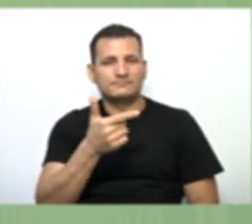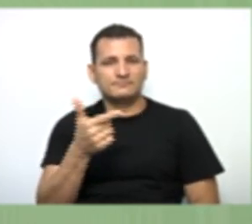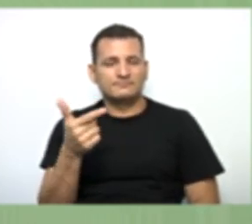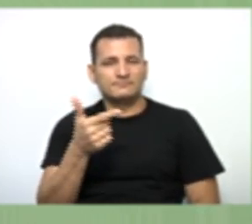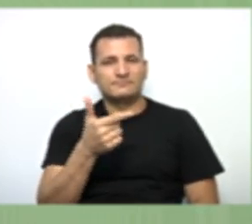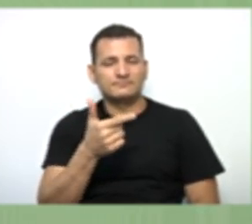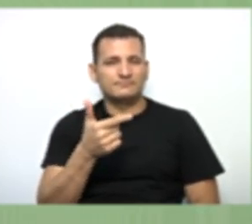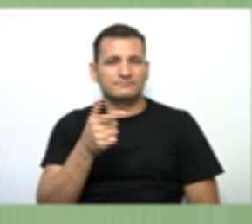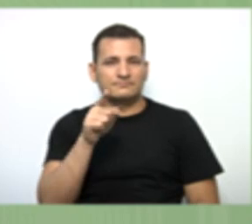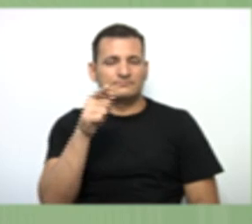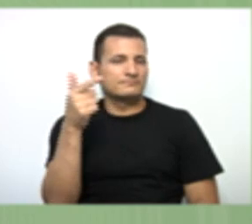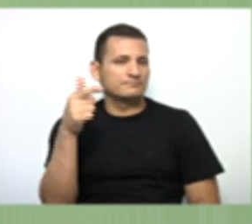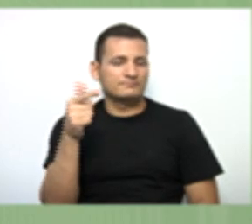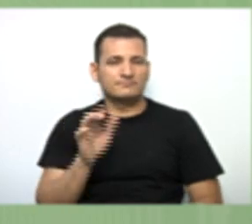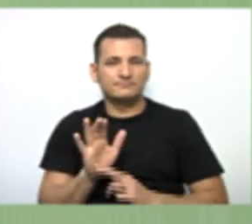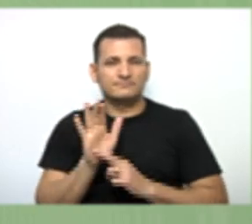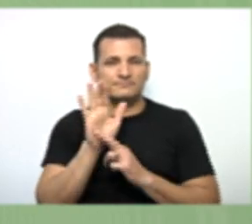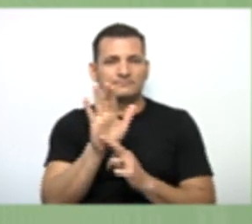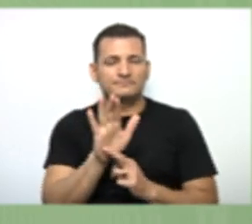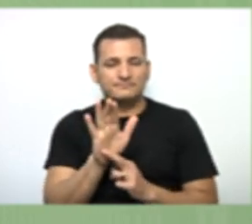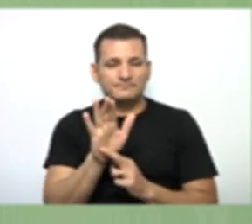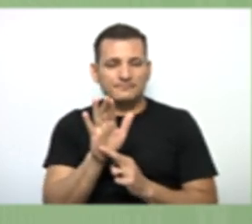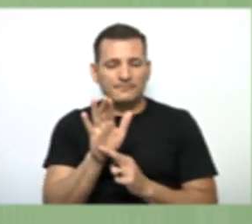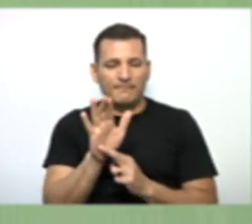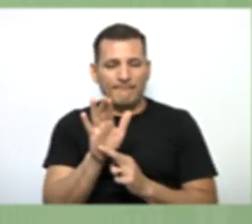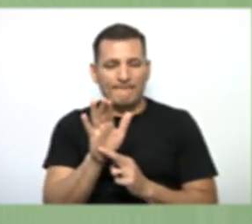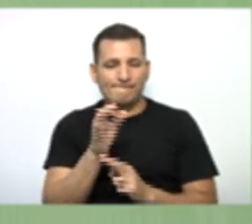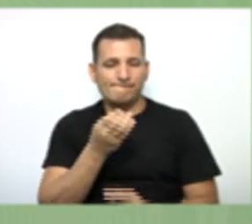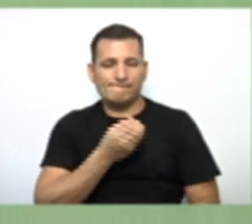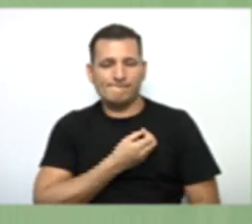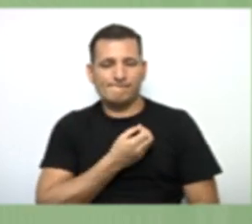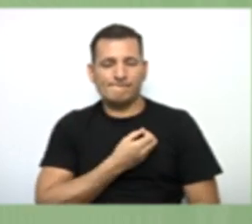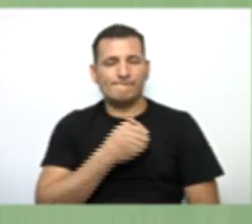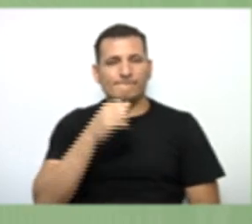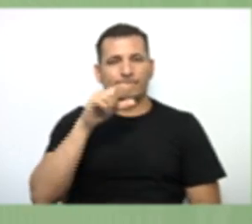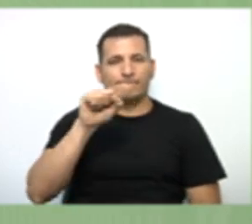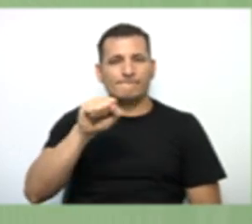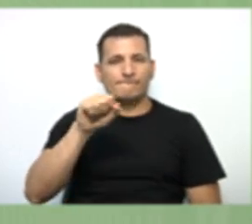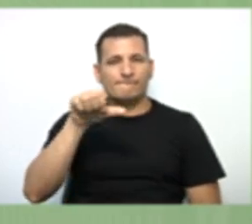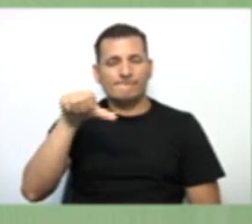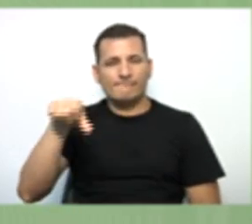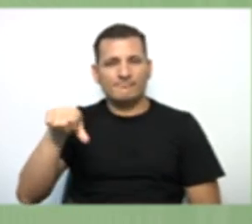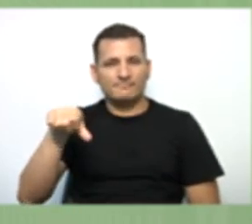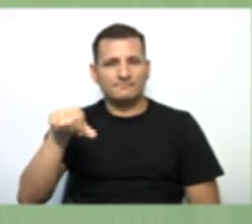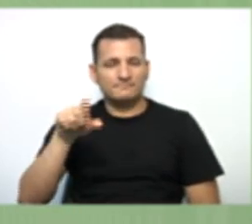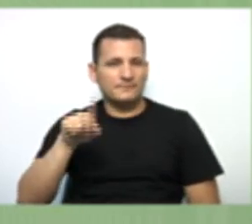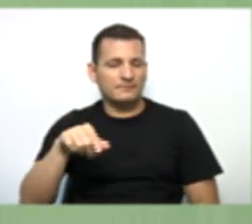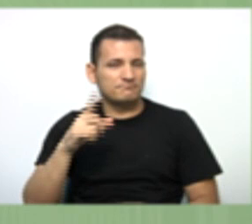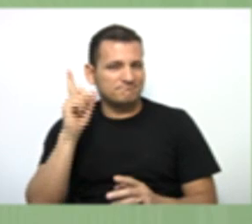tem essa representação do número 8 e 9. Né? É